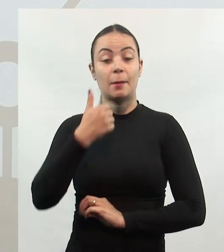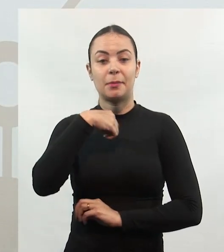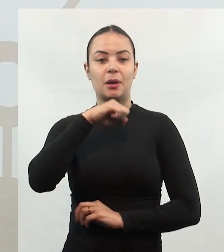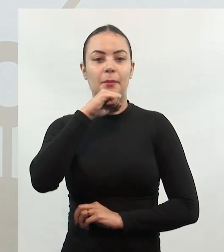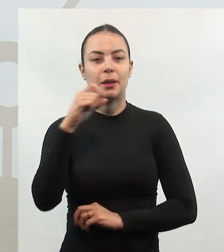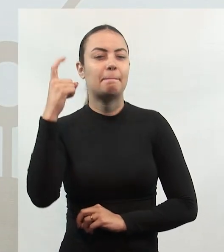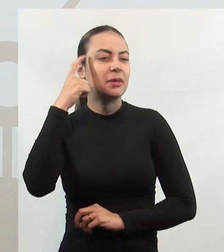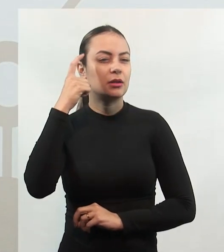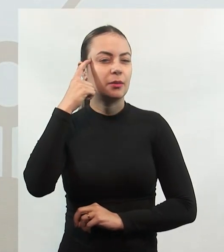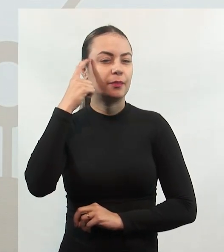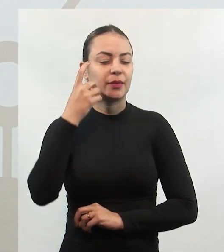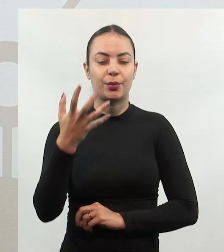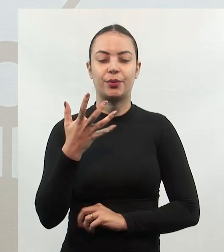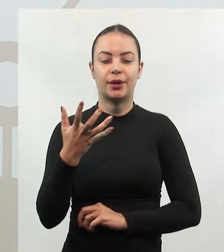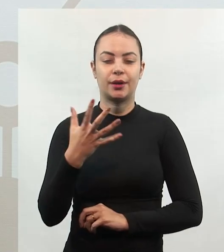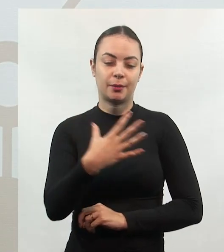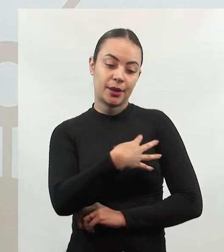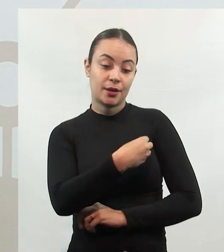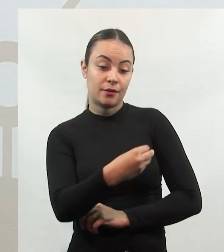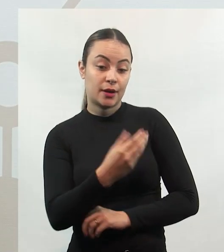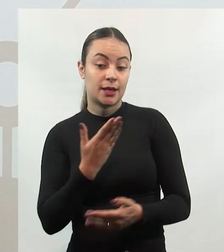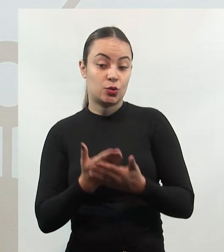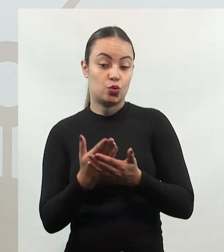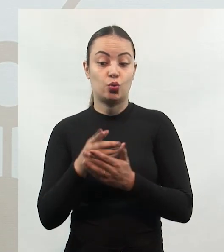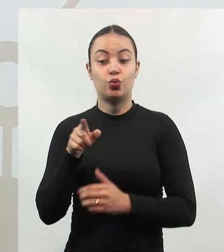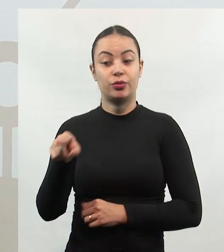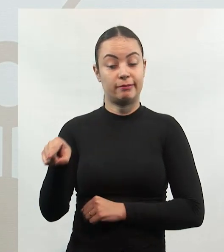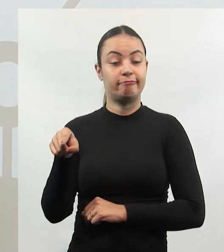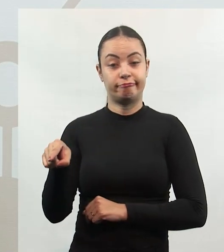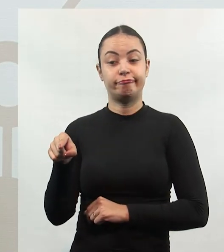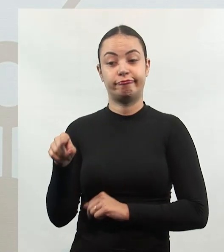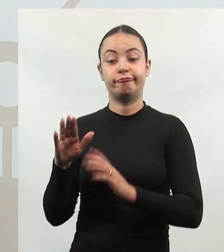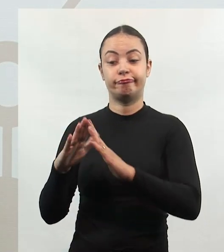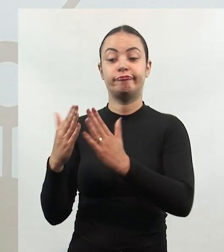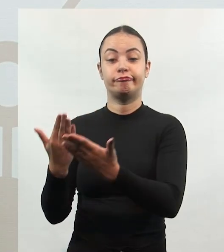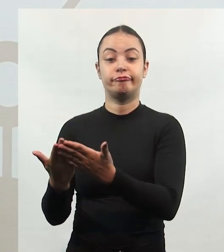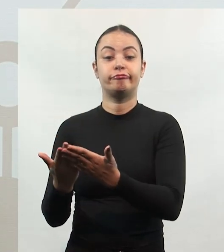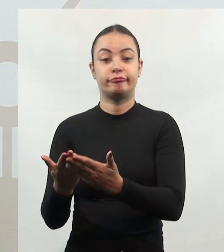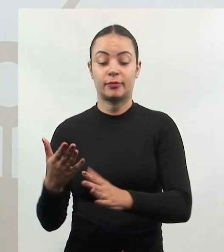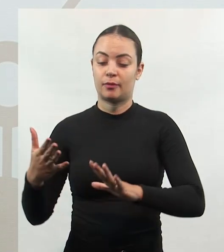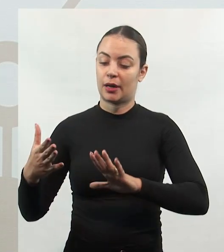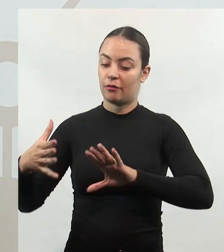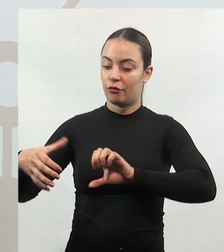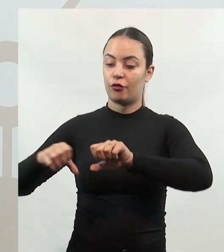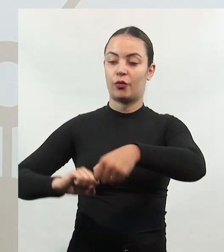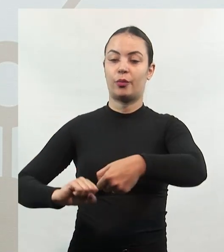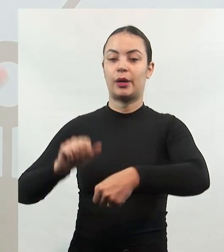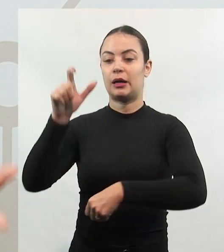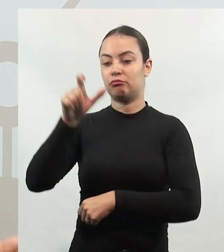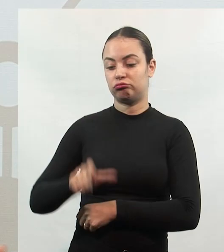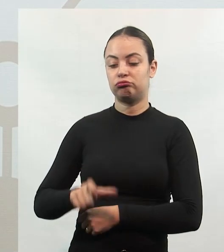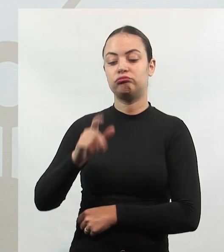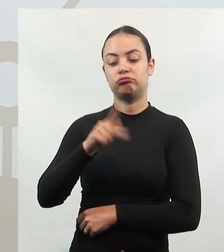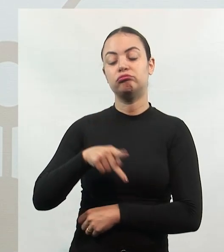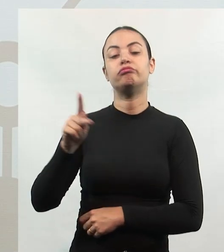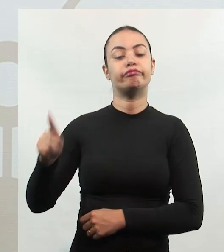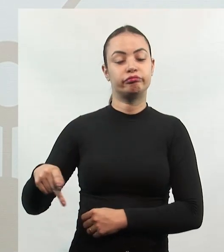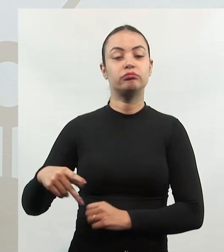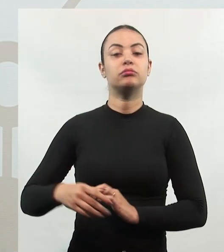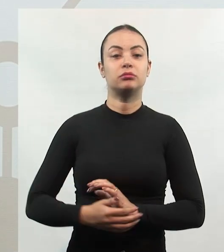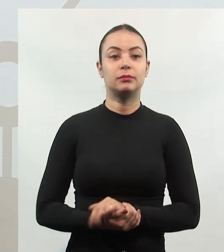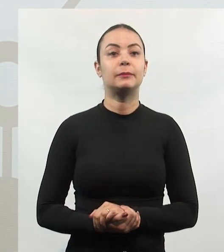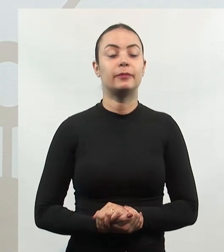99. Então, foi uma possibilidade, assim, de transformação social, de ajudar a família